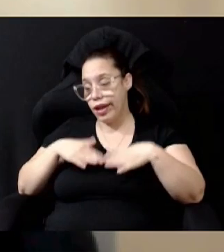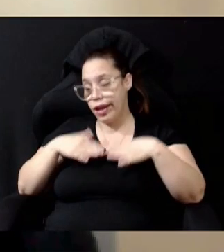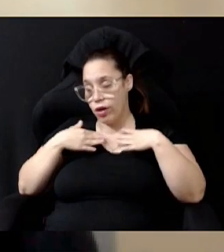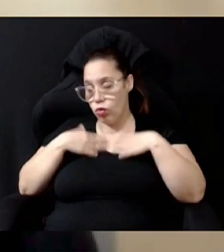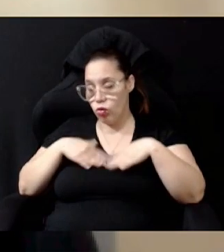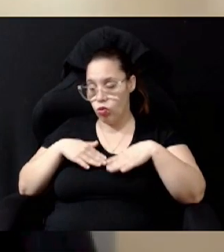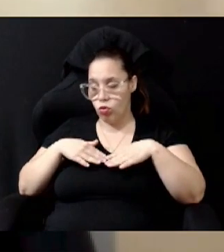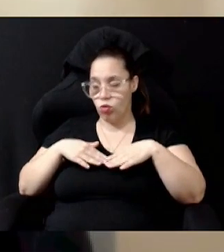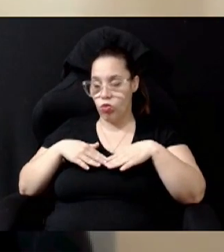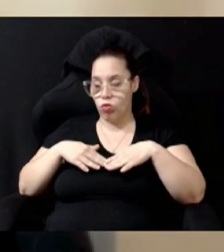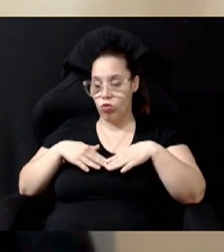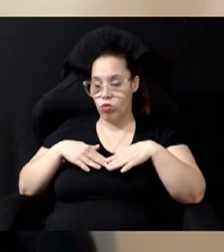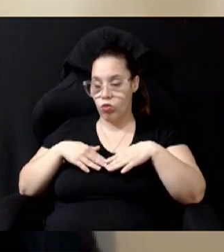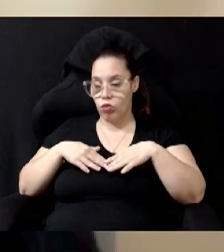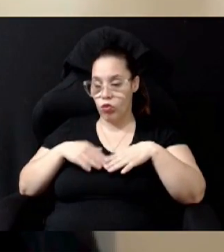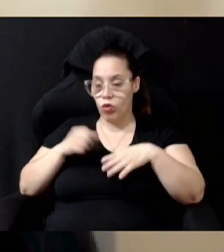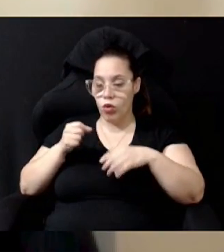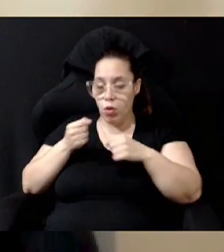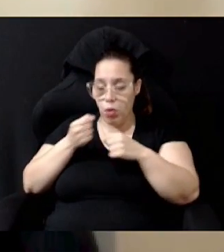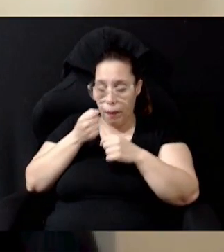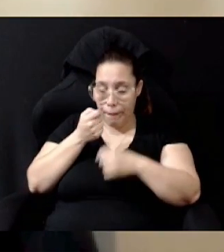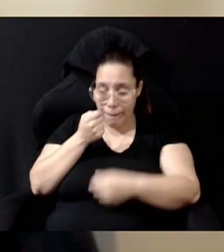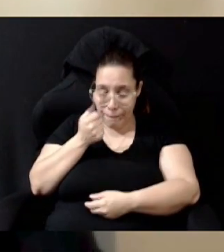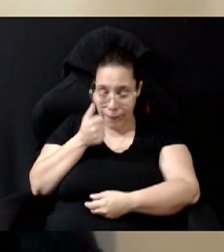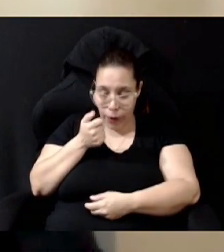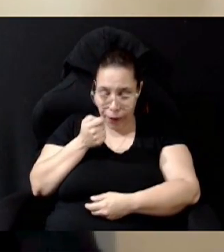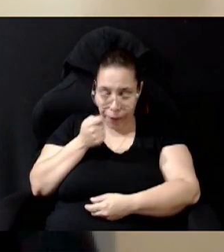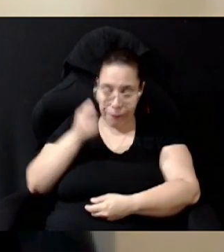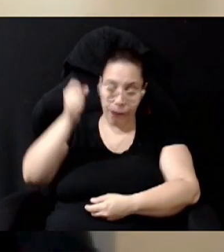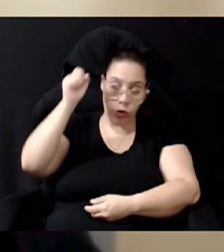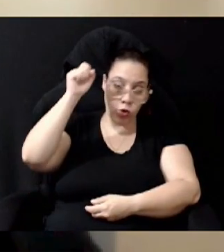pouca luminosidade, uma temperatura